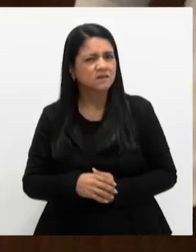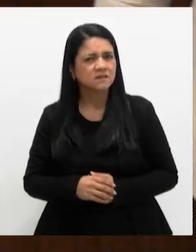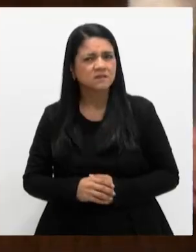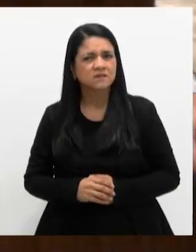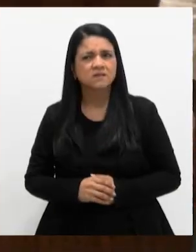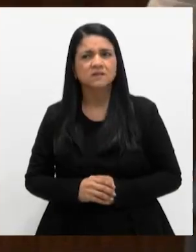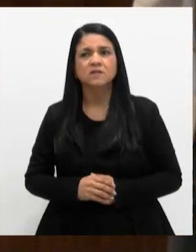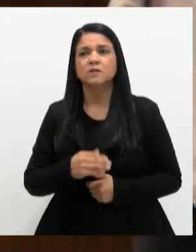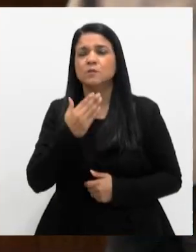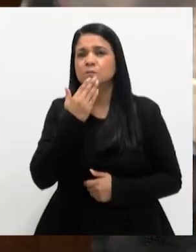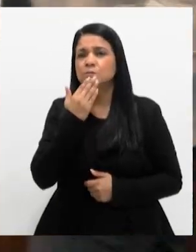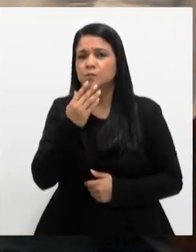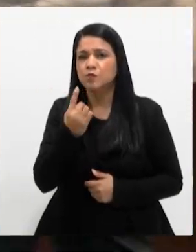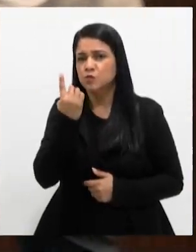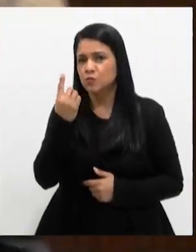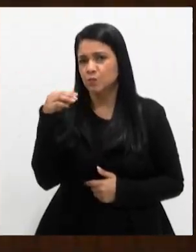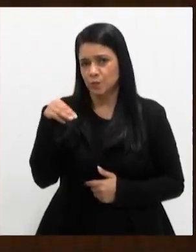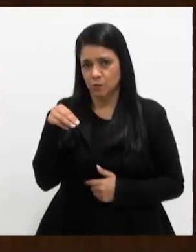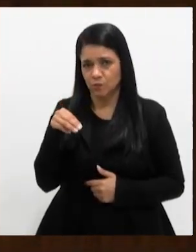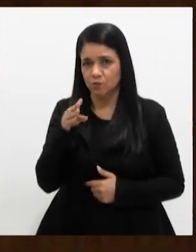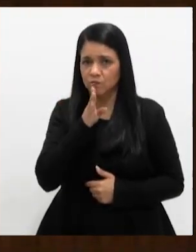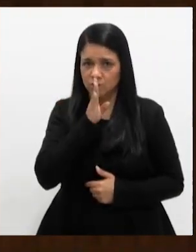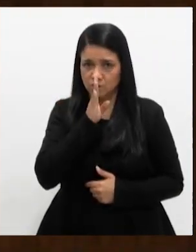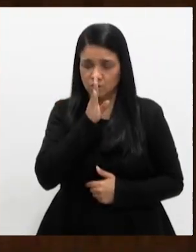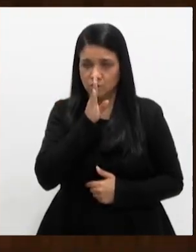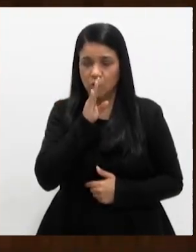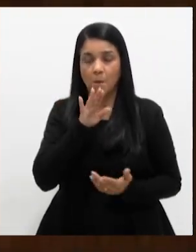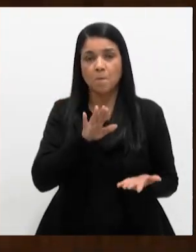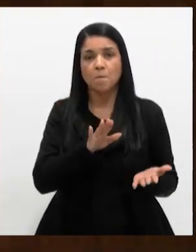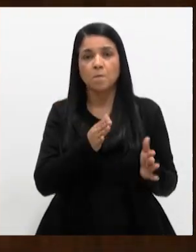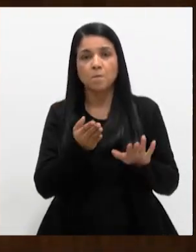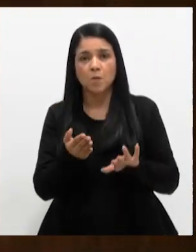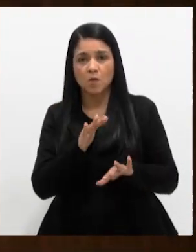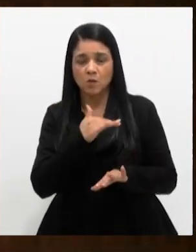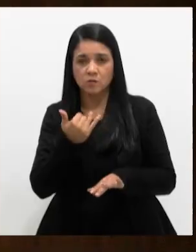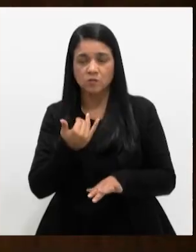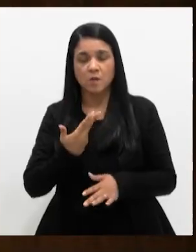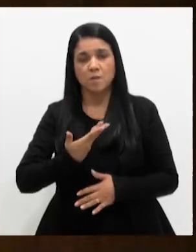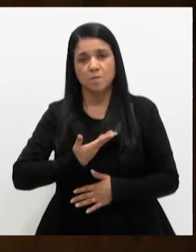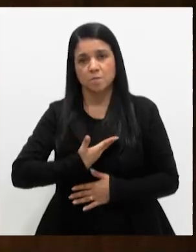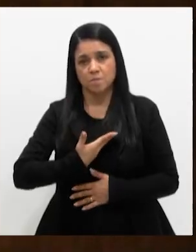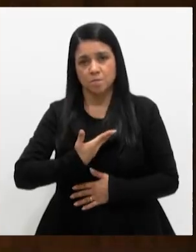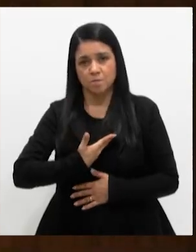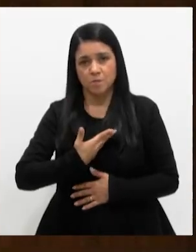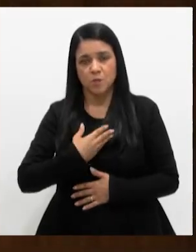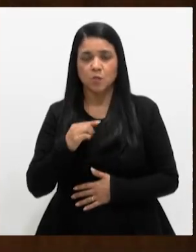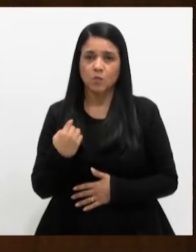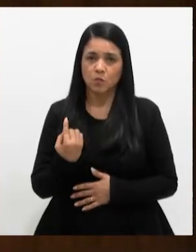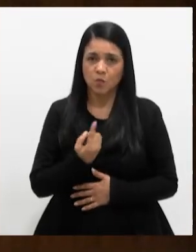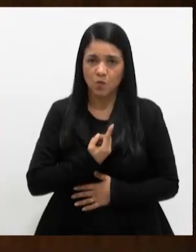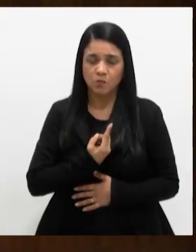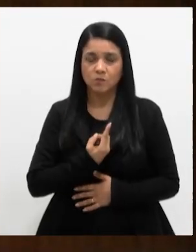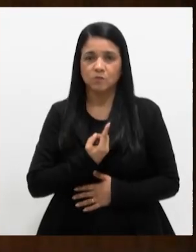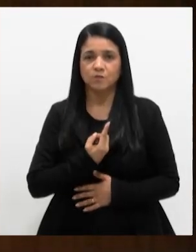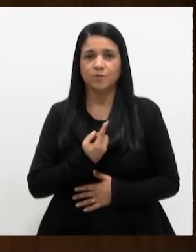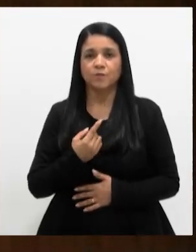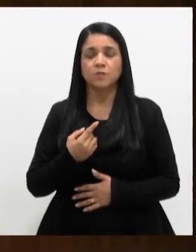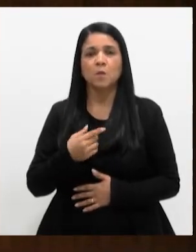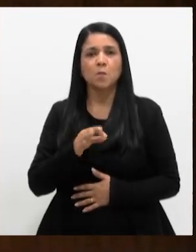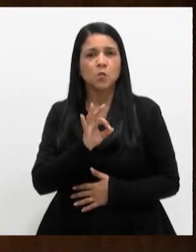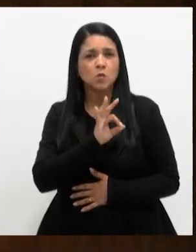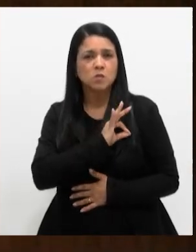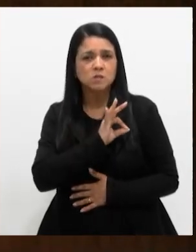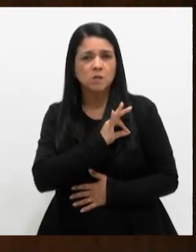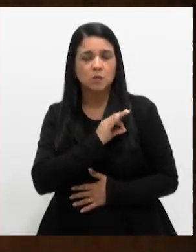Não, gostaria de pedir 1 minuto de silêncio pela morte do nosso amigo, nosso companheiro, policial